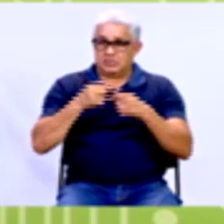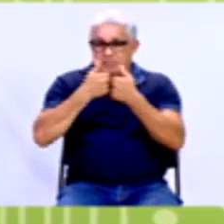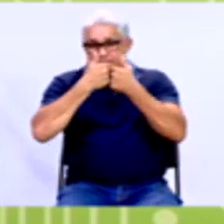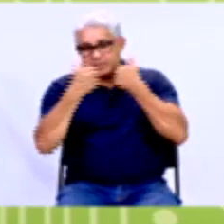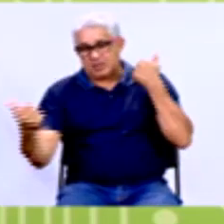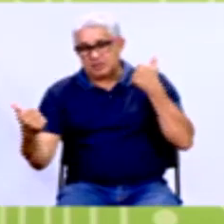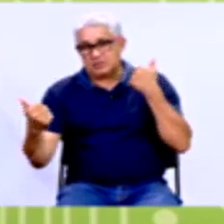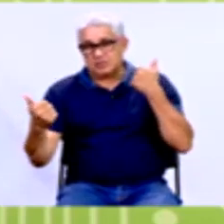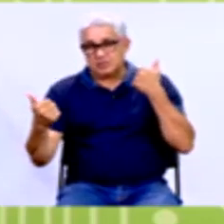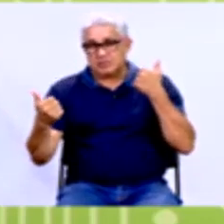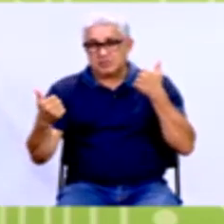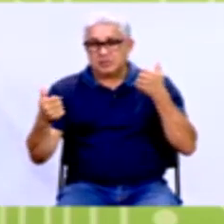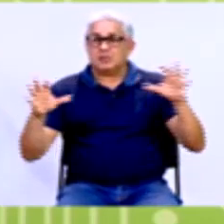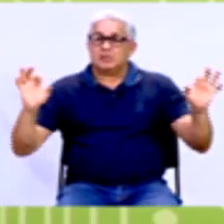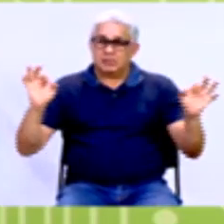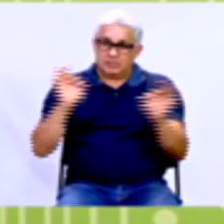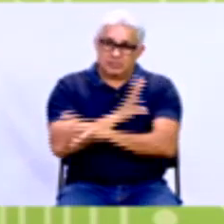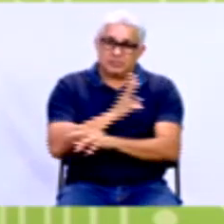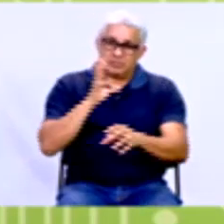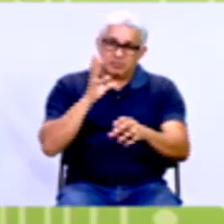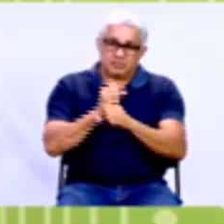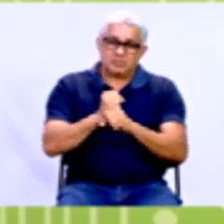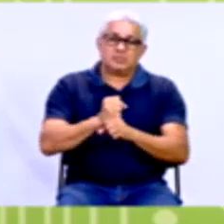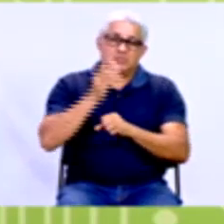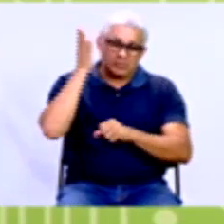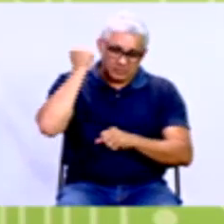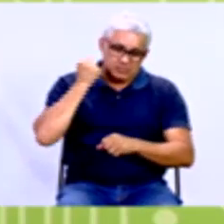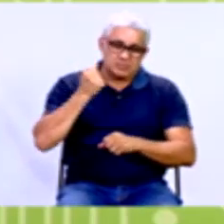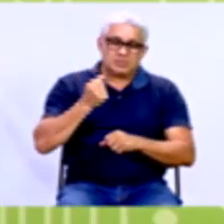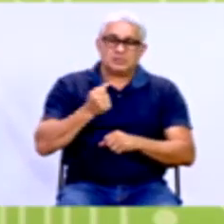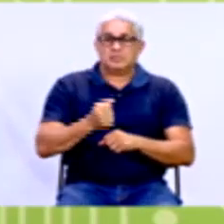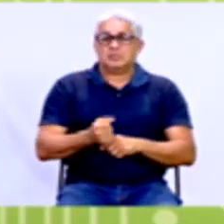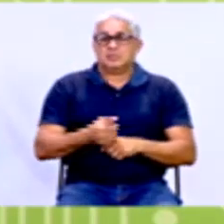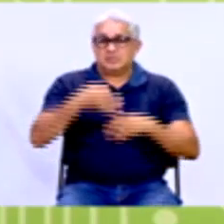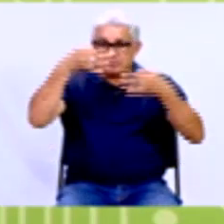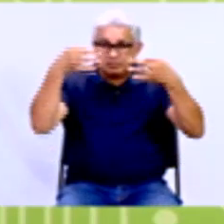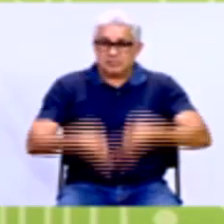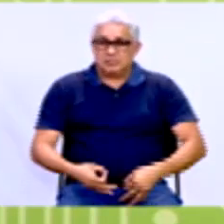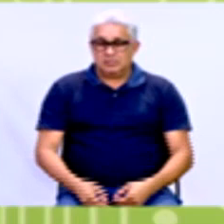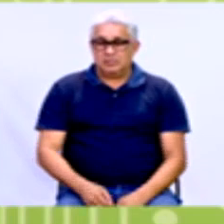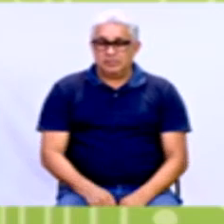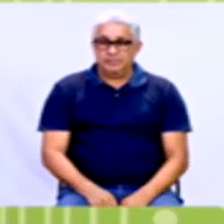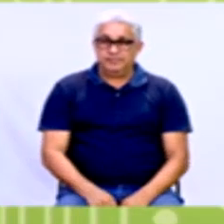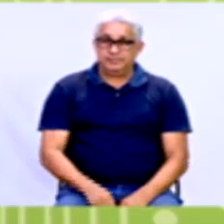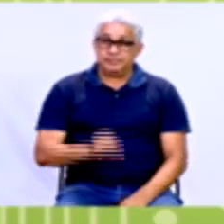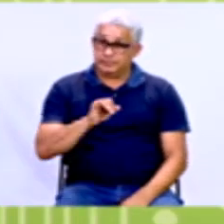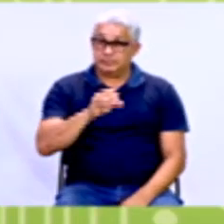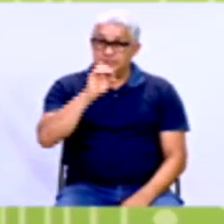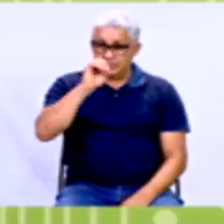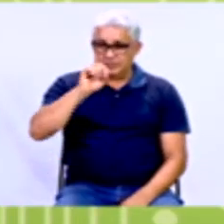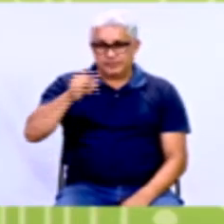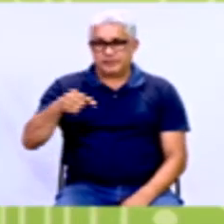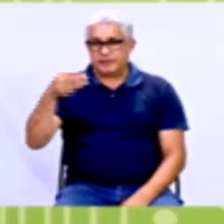do resultado possível ali, e daí vocês já vão saber qual que é a questão certa. Mas assim, se deu